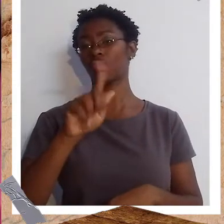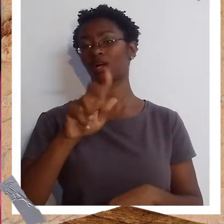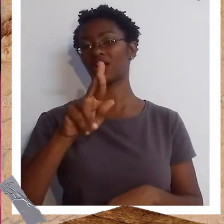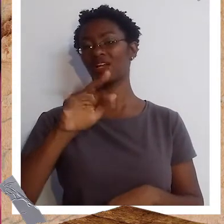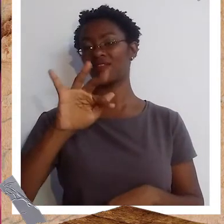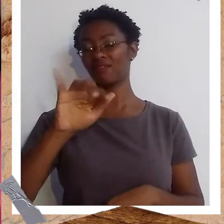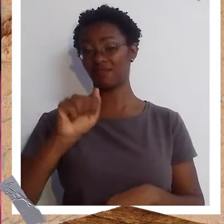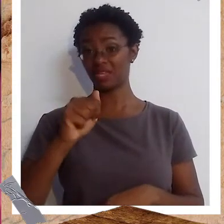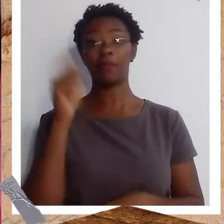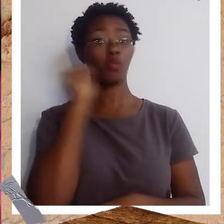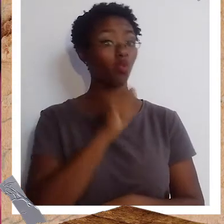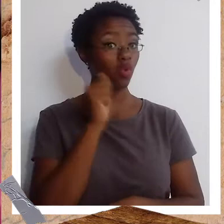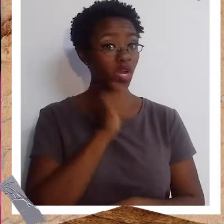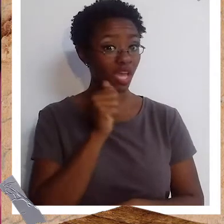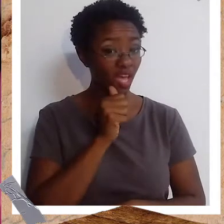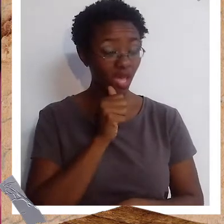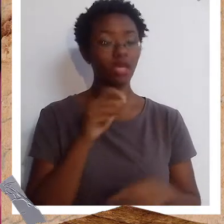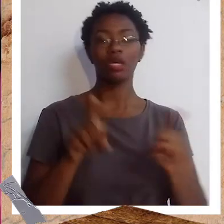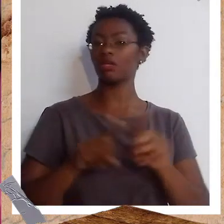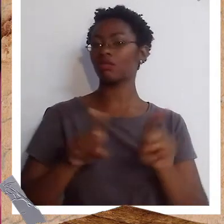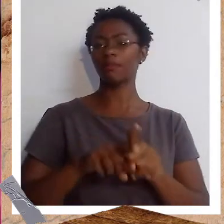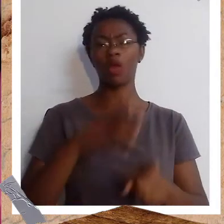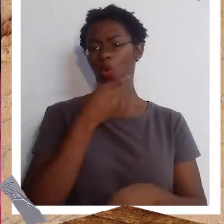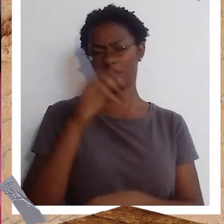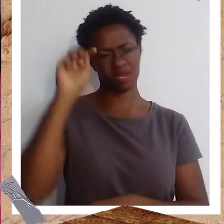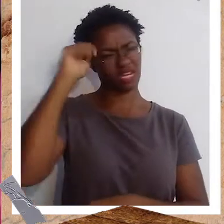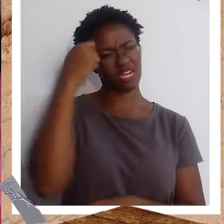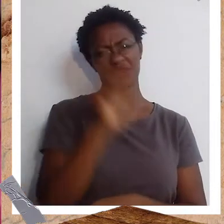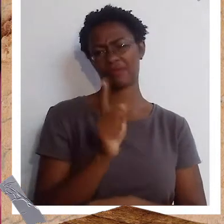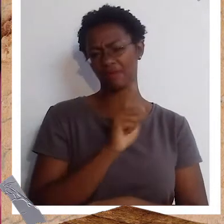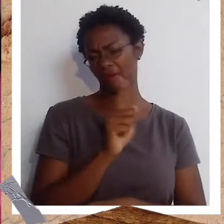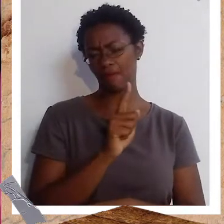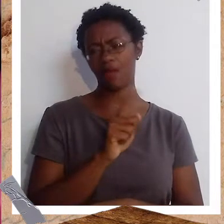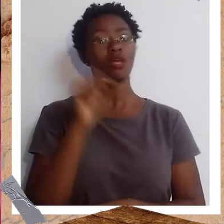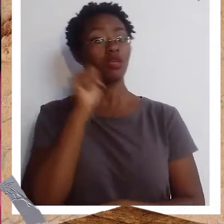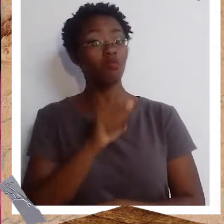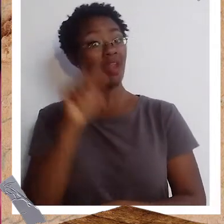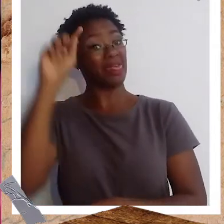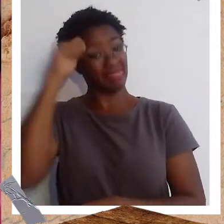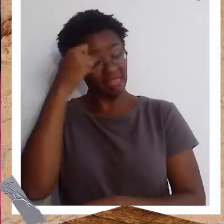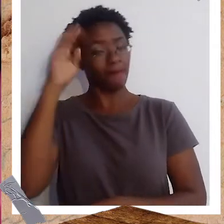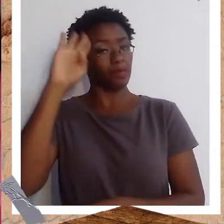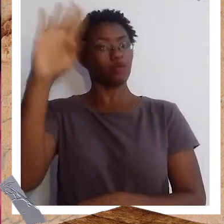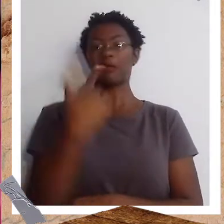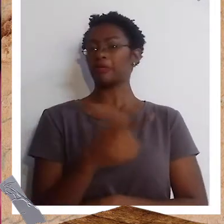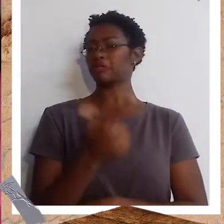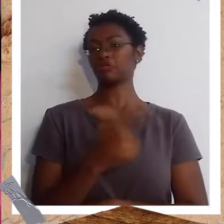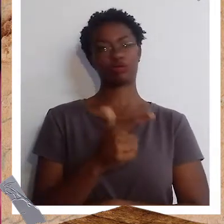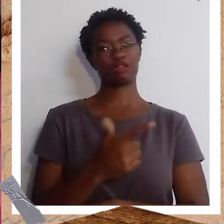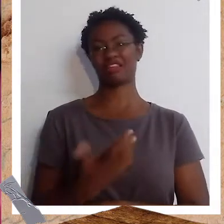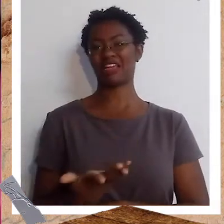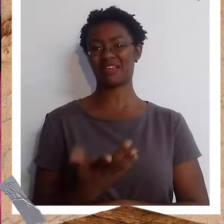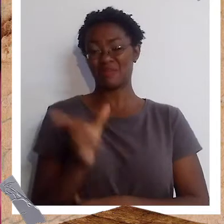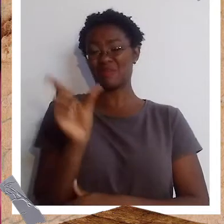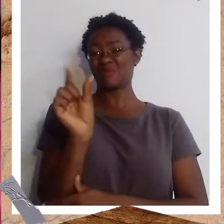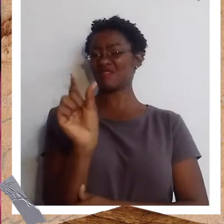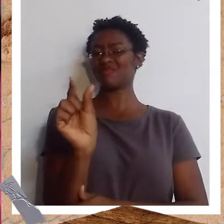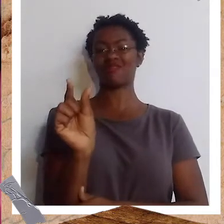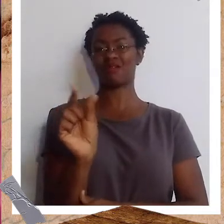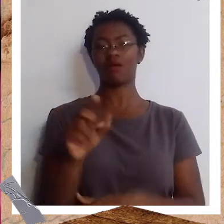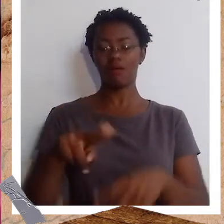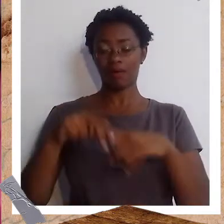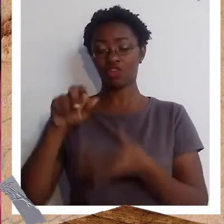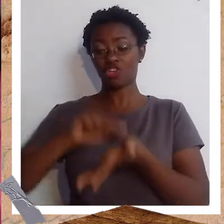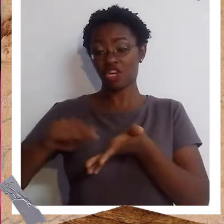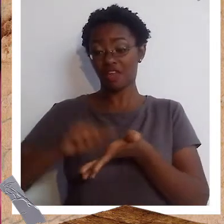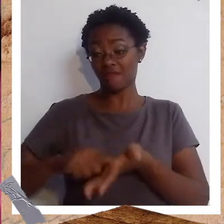forma geral, nem de homens negros, e menos faz um recorte específico de mulheres negras, ele é muito menor, né, porque escrever sobre